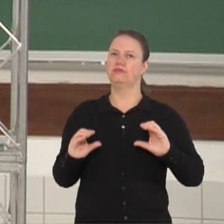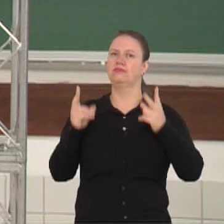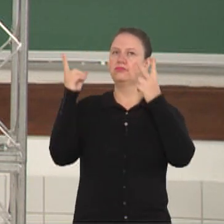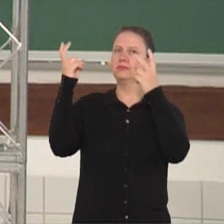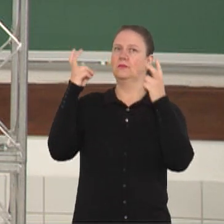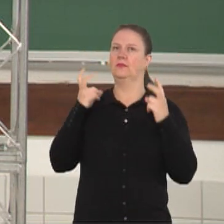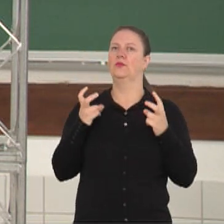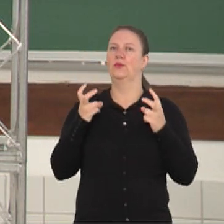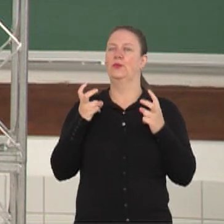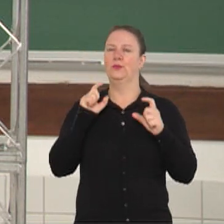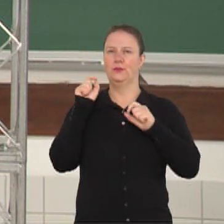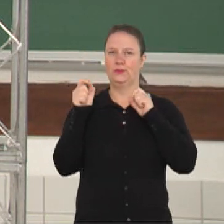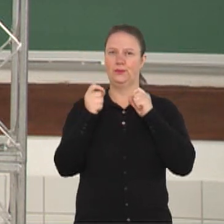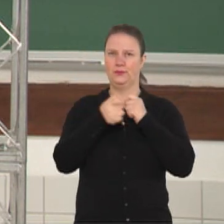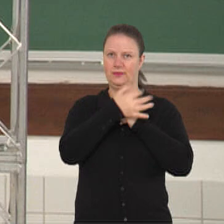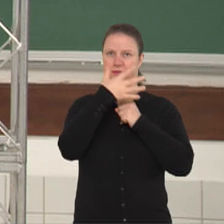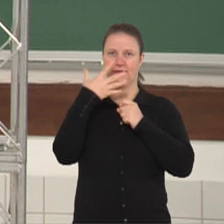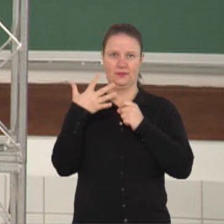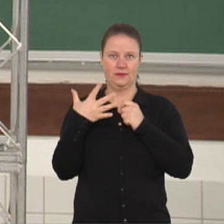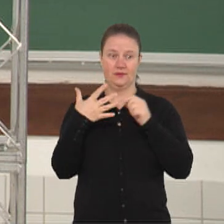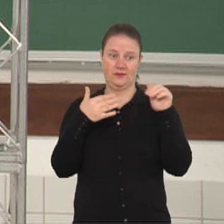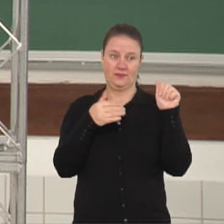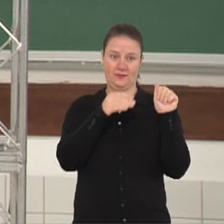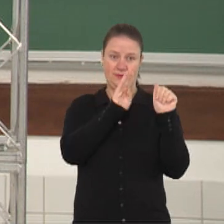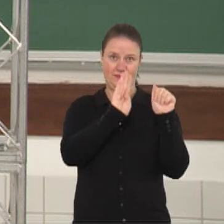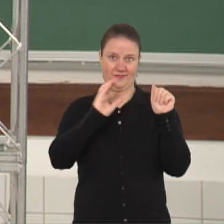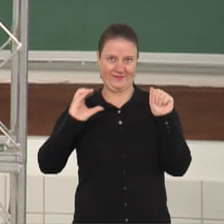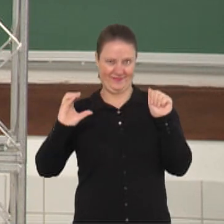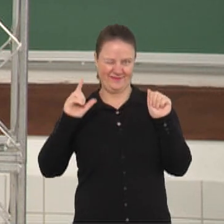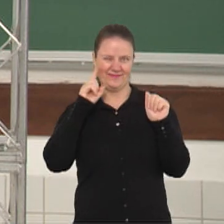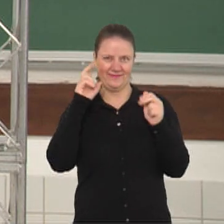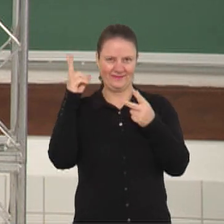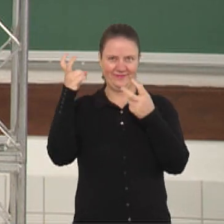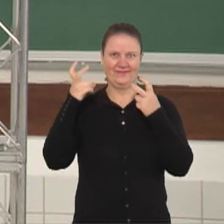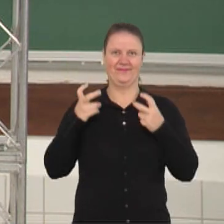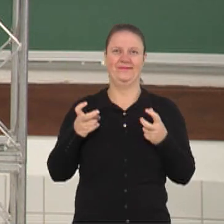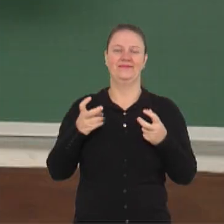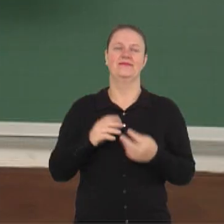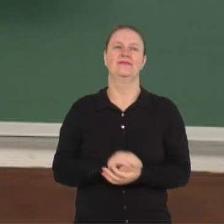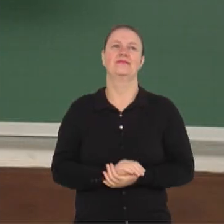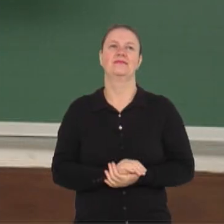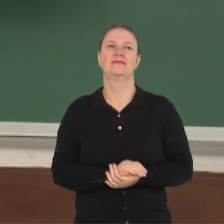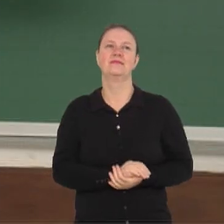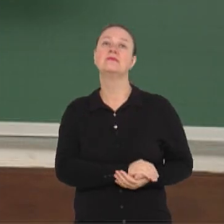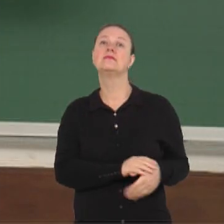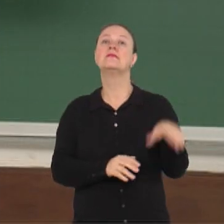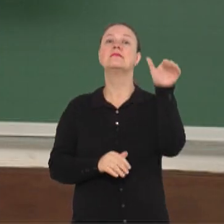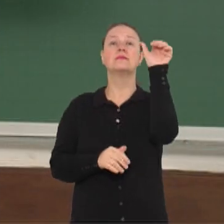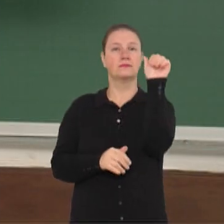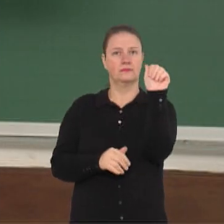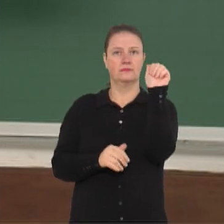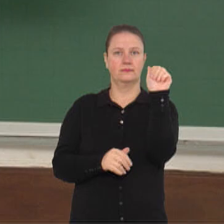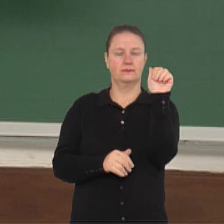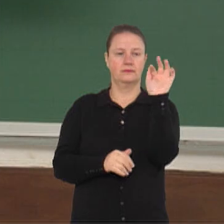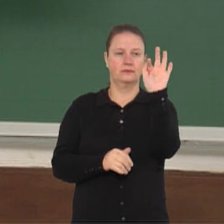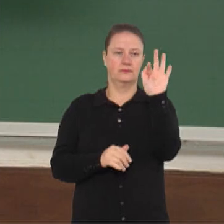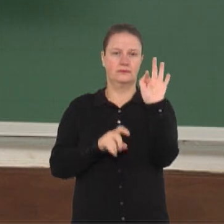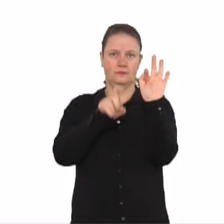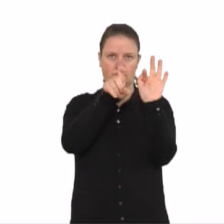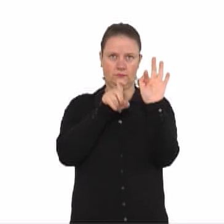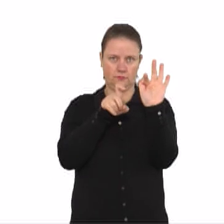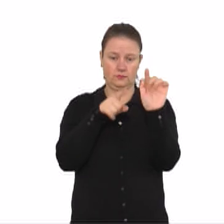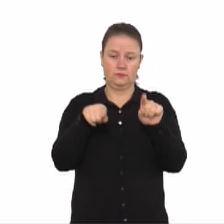coeficientes que a função mostra. Termo a termo, vamos lá. Letra A, f de